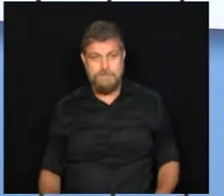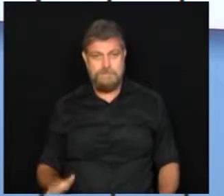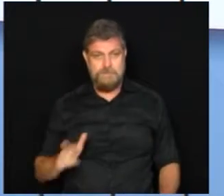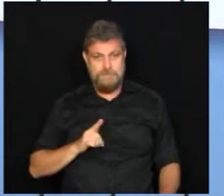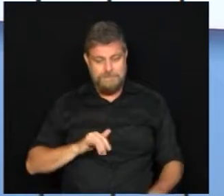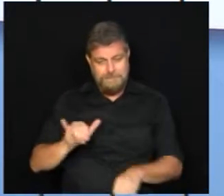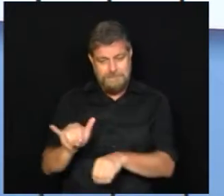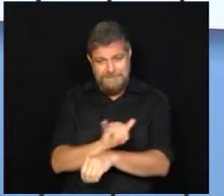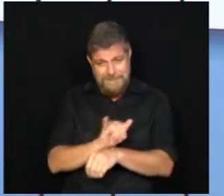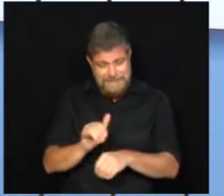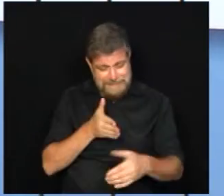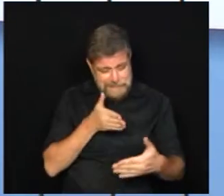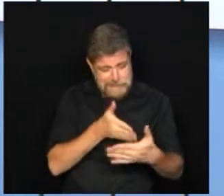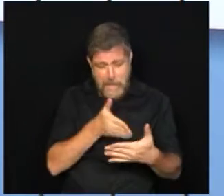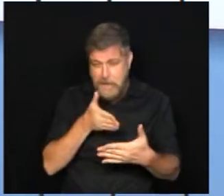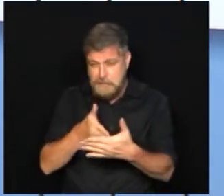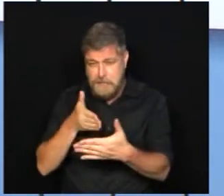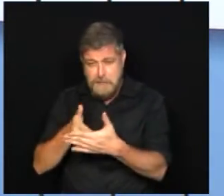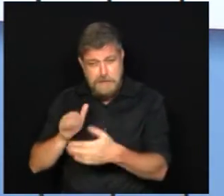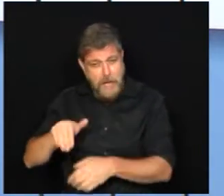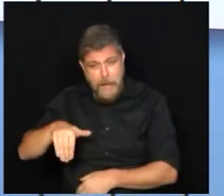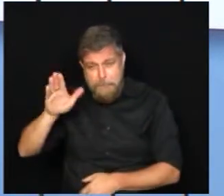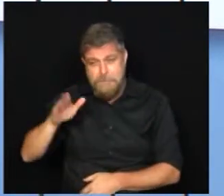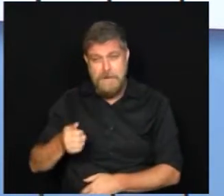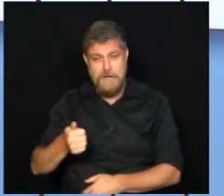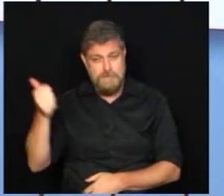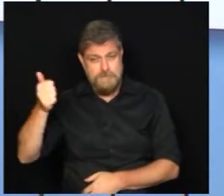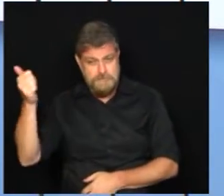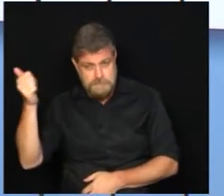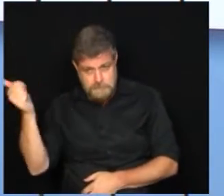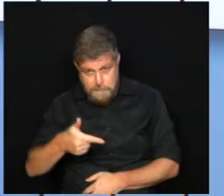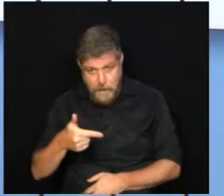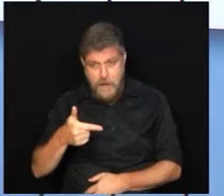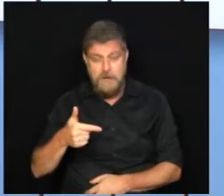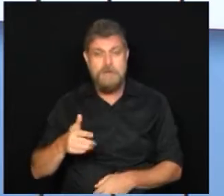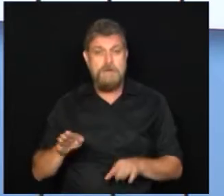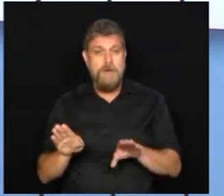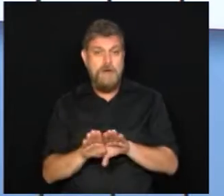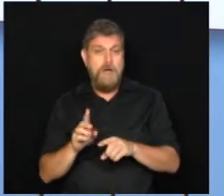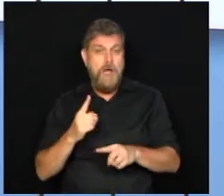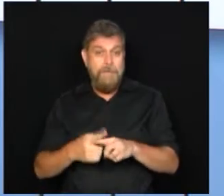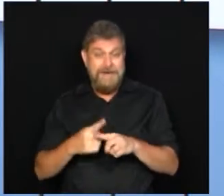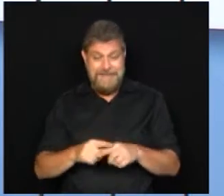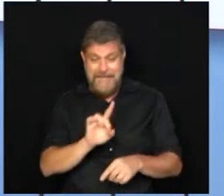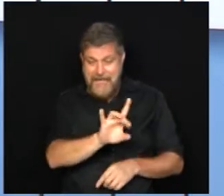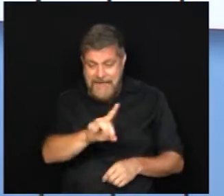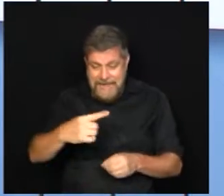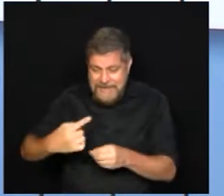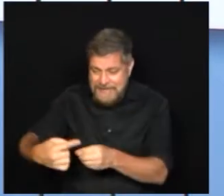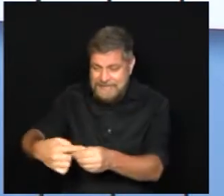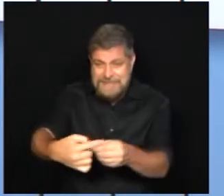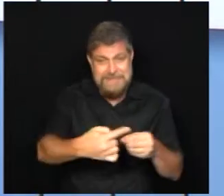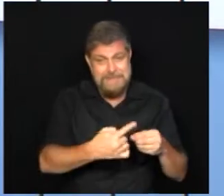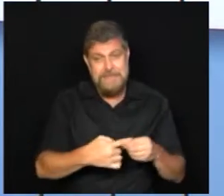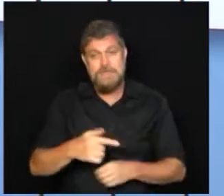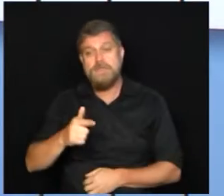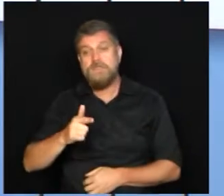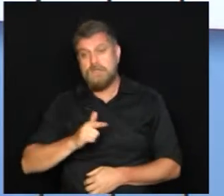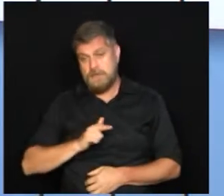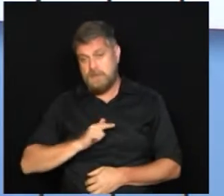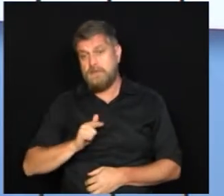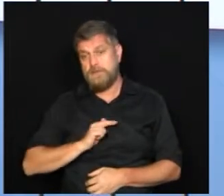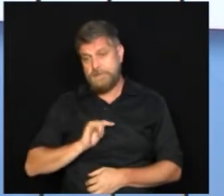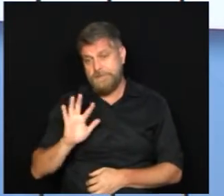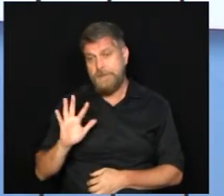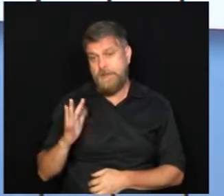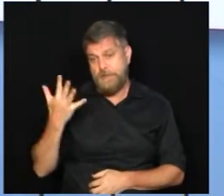medidas mais restritivas que as anunciadas pelo governo do estado porque cada cidade tem aí uma